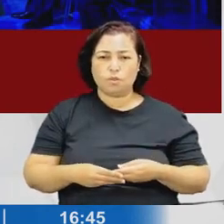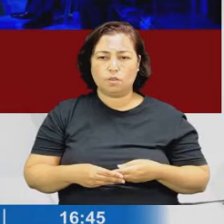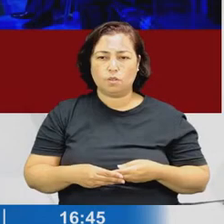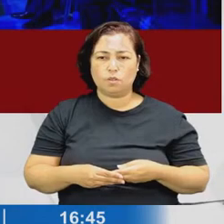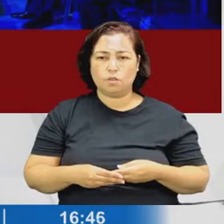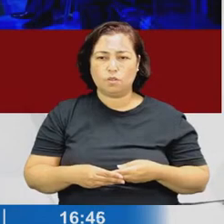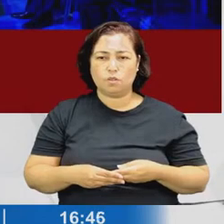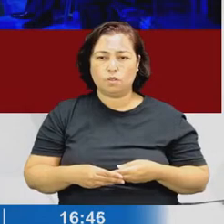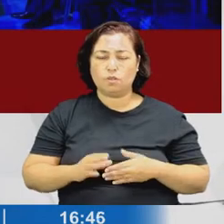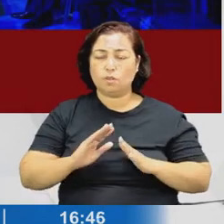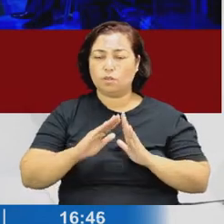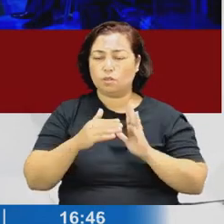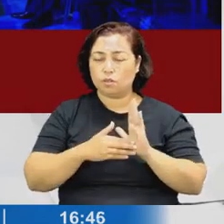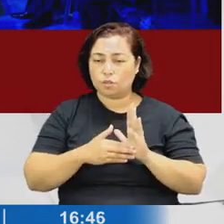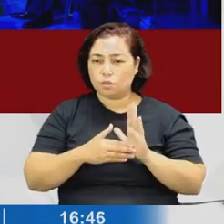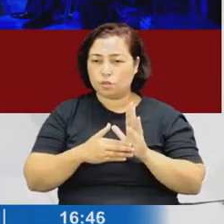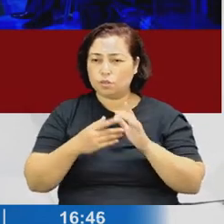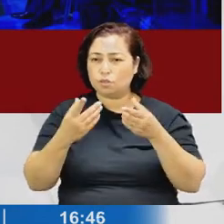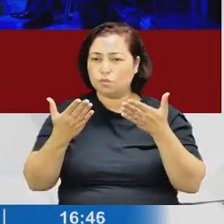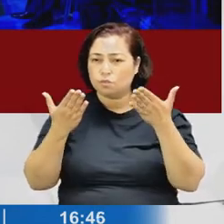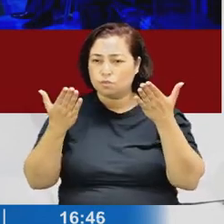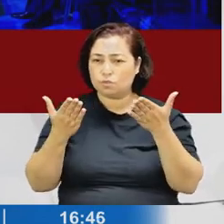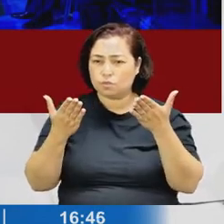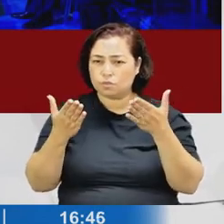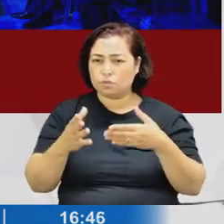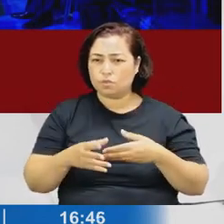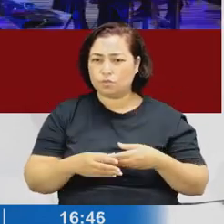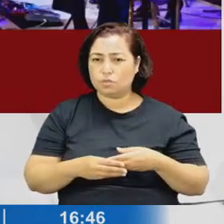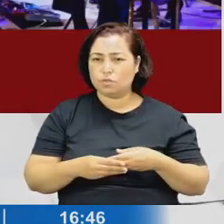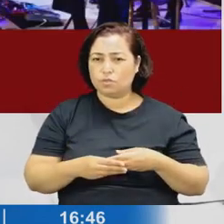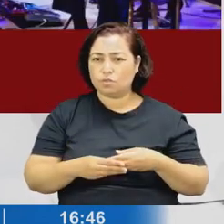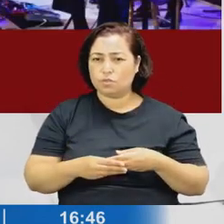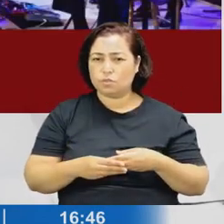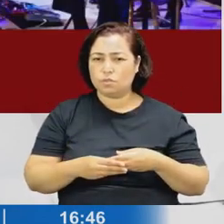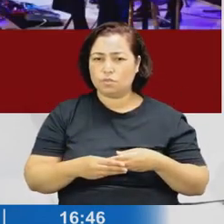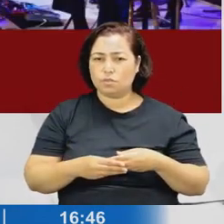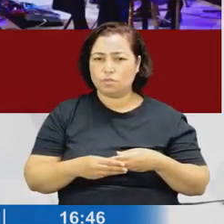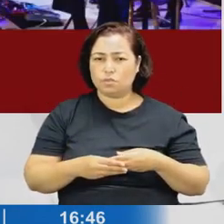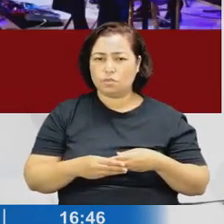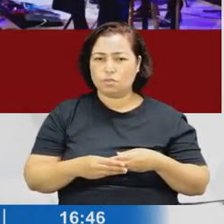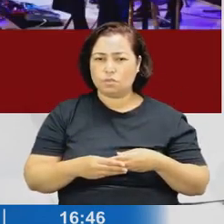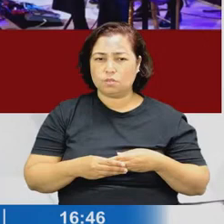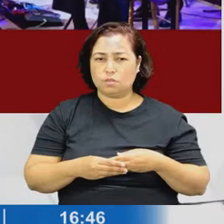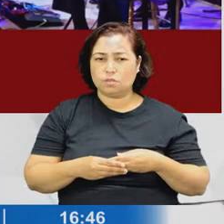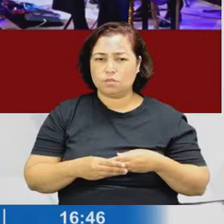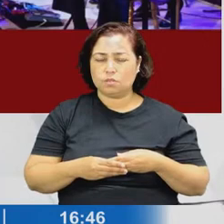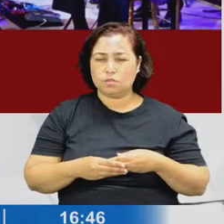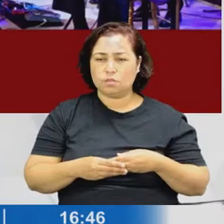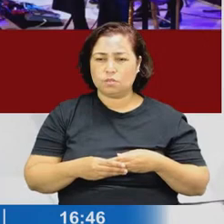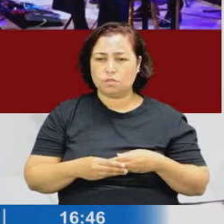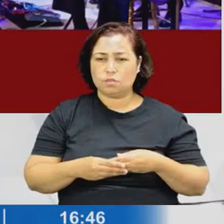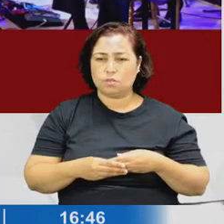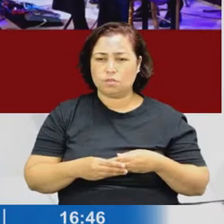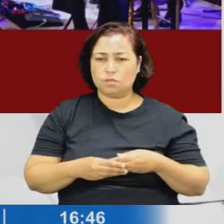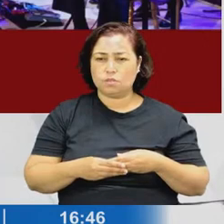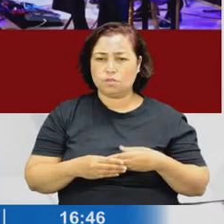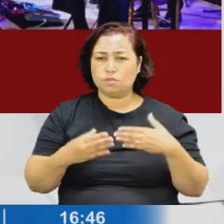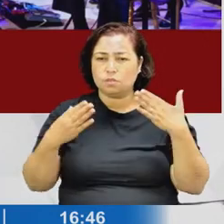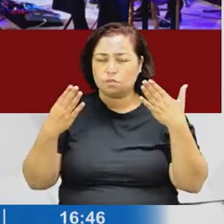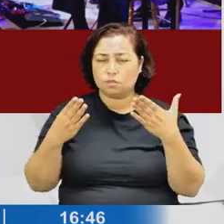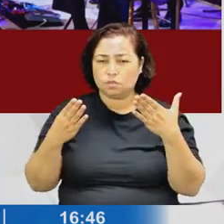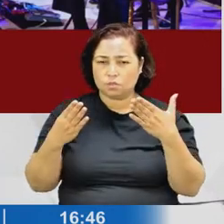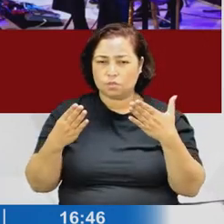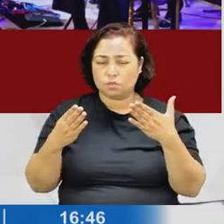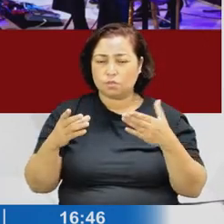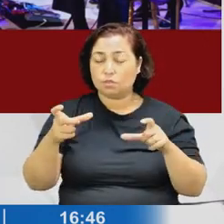pegar tudo isso aí o fotógrafo tem que estar atento o informal sem roupa de trabalho tá ó informal usando